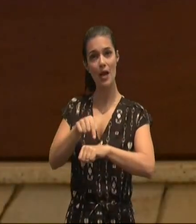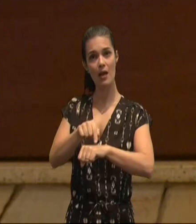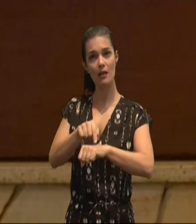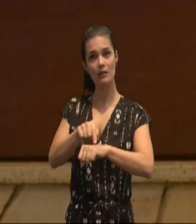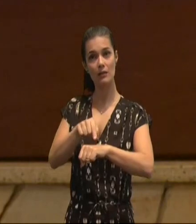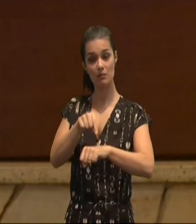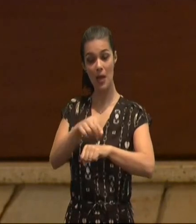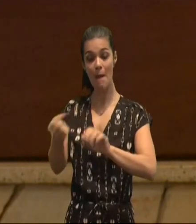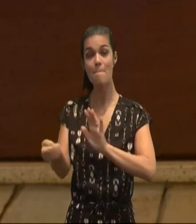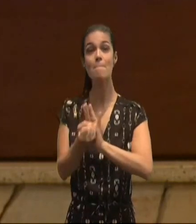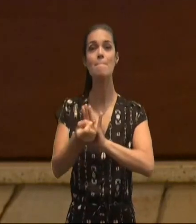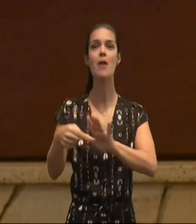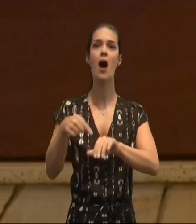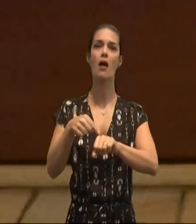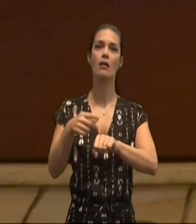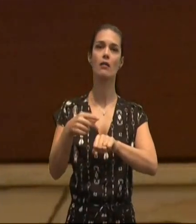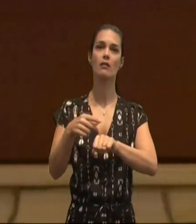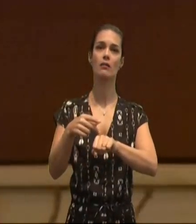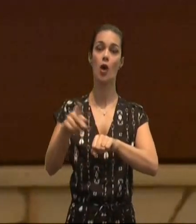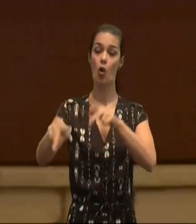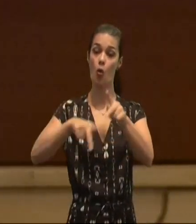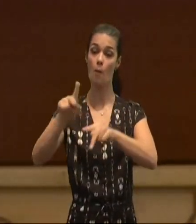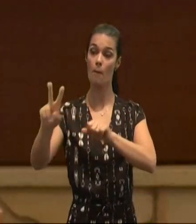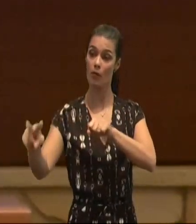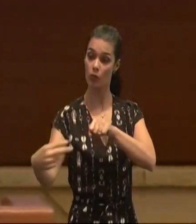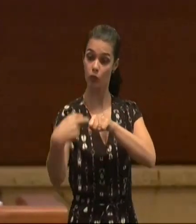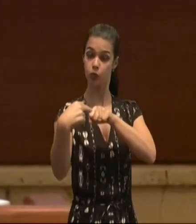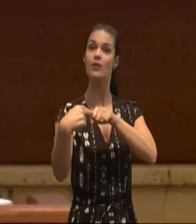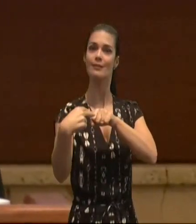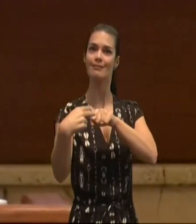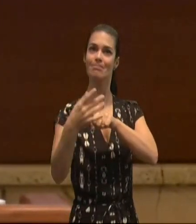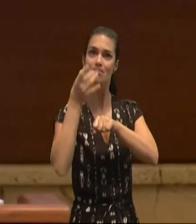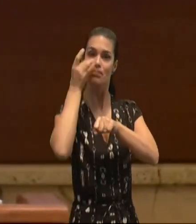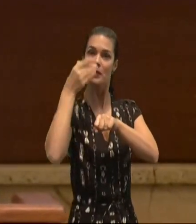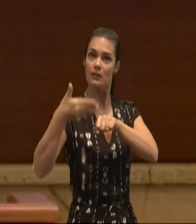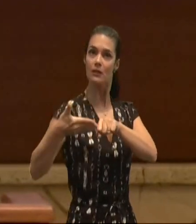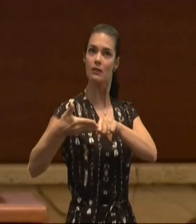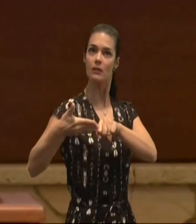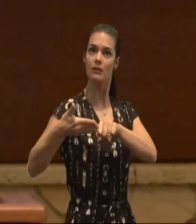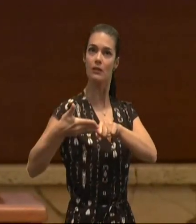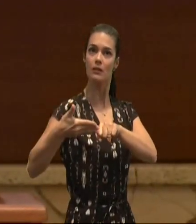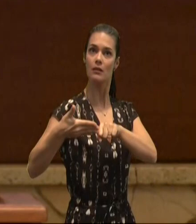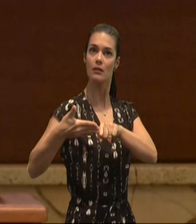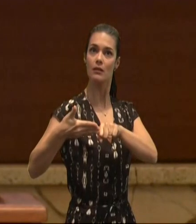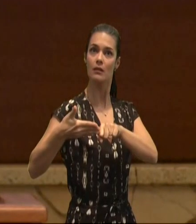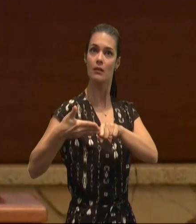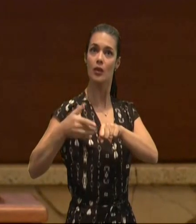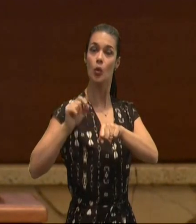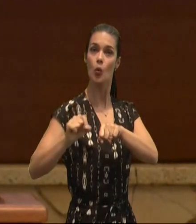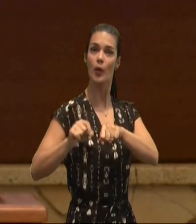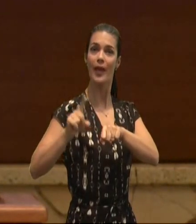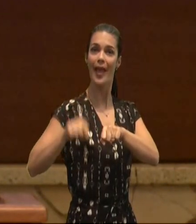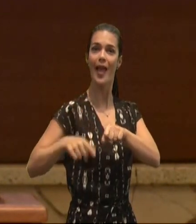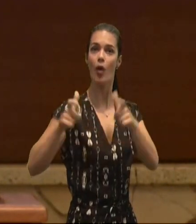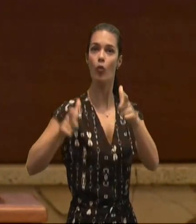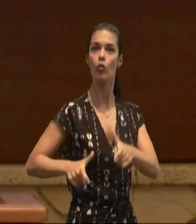pudesse perceber, visualizar que, de fato, eles haviam chegado à terra do